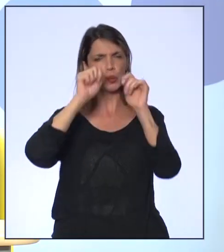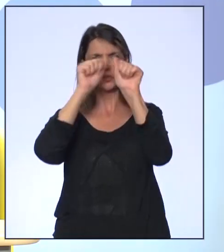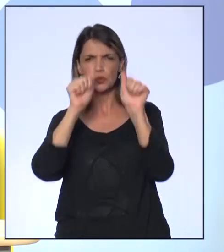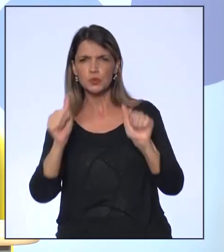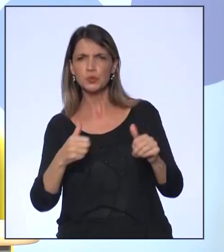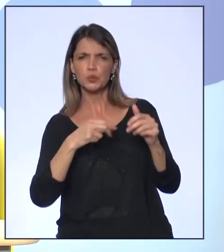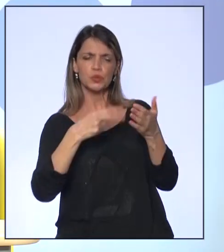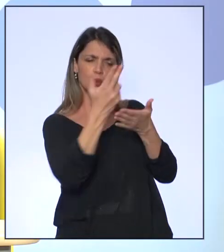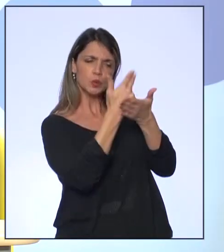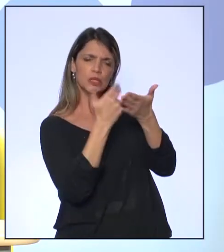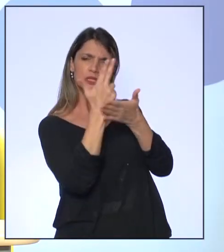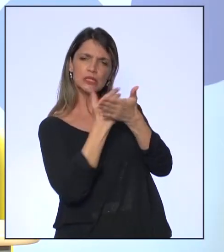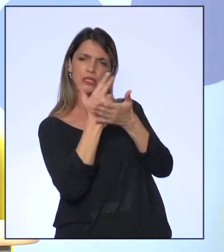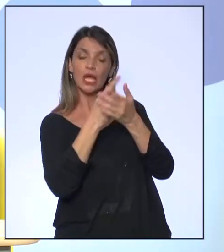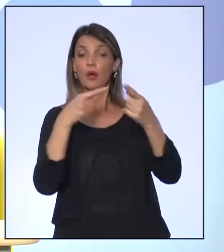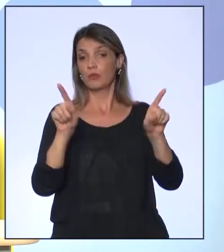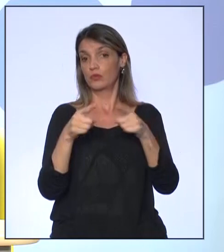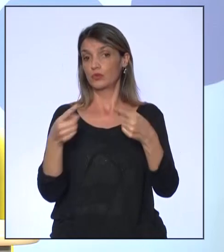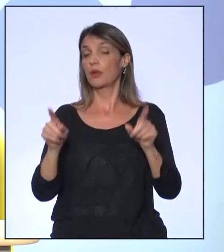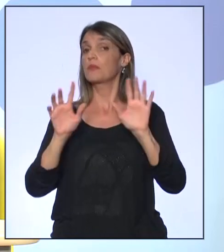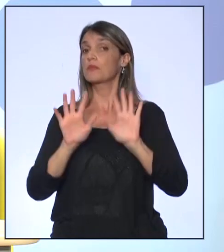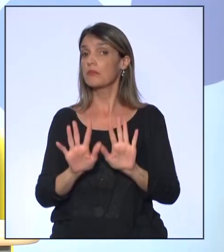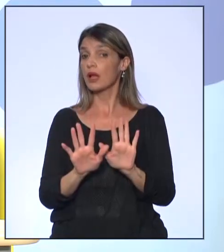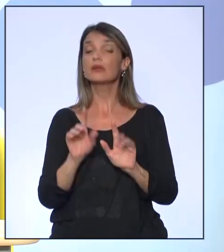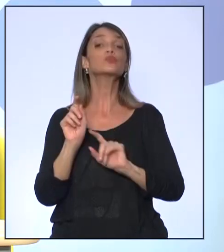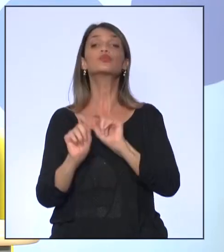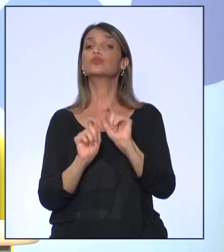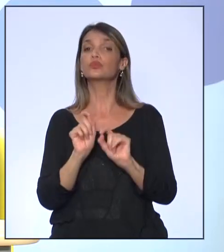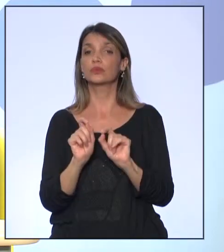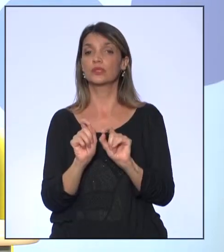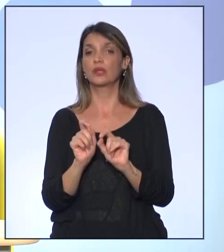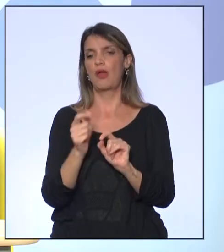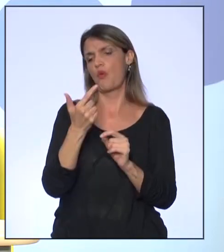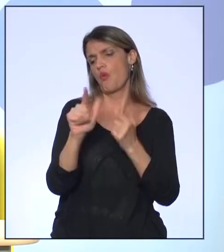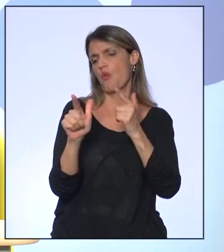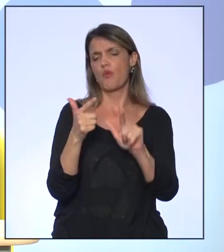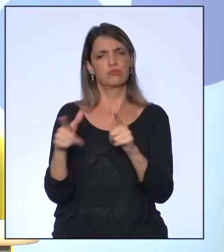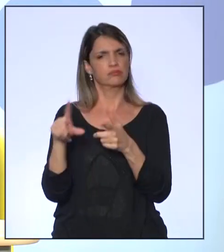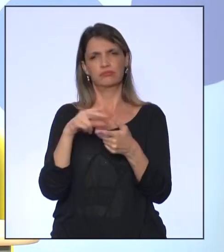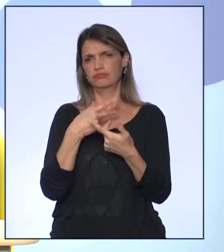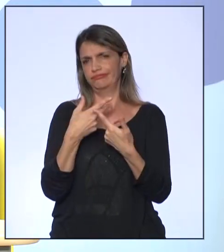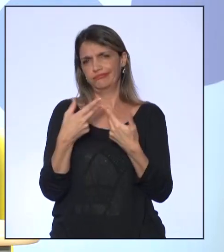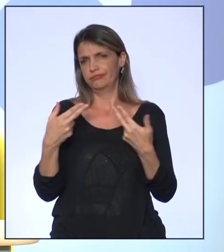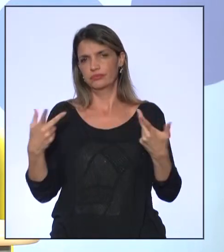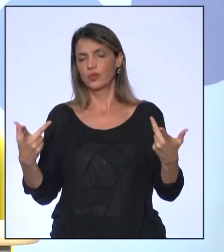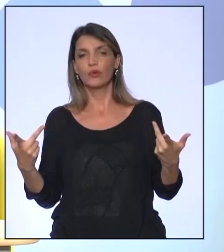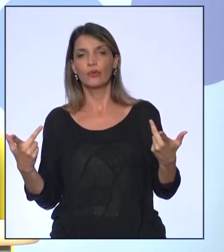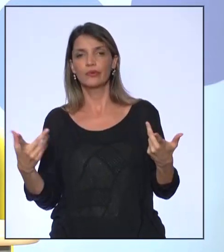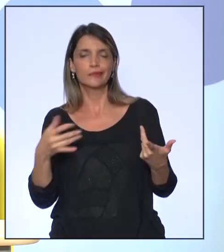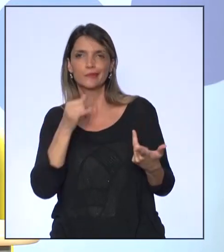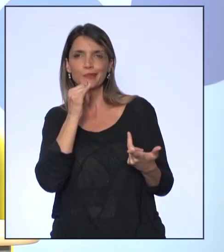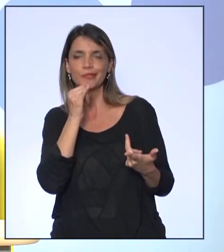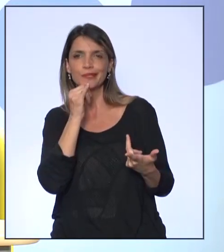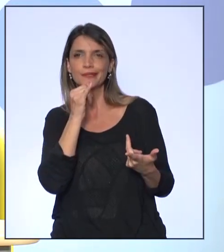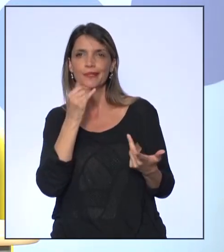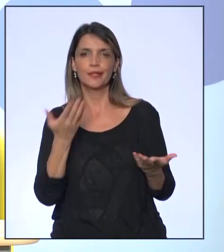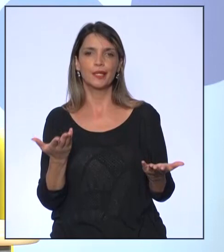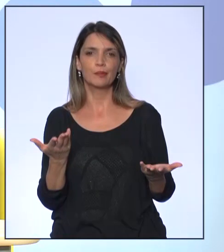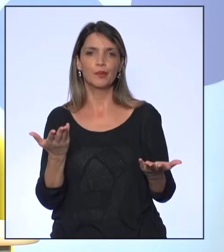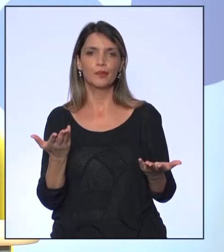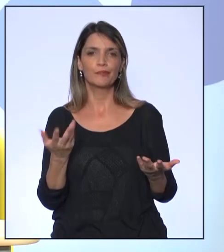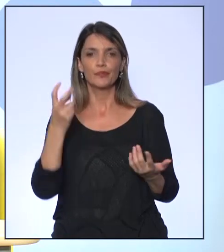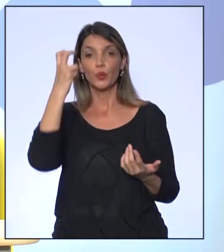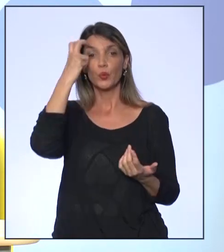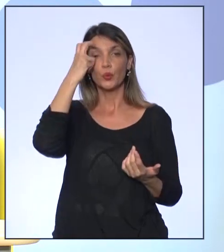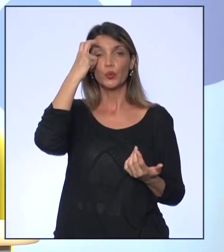desenho, a música que está lá, né, mas também outros traços, né, as chamadas, a chamada cultura